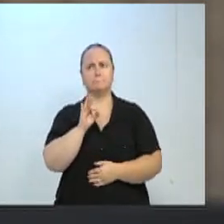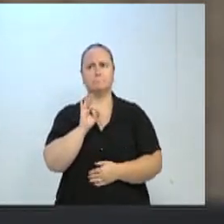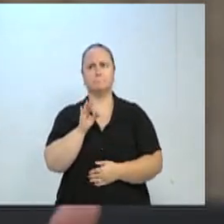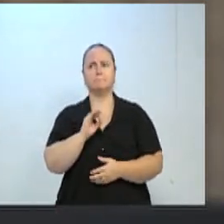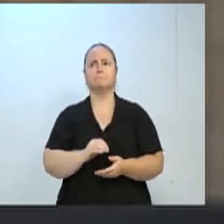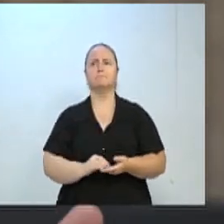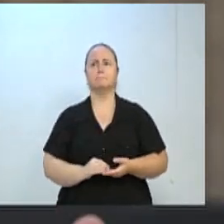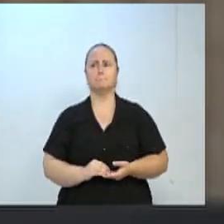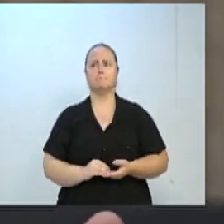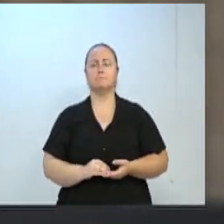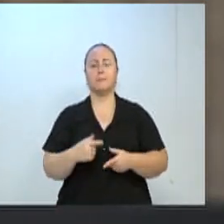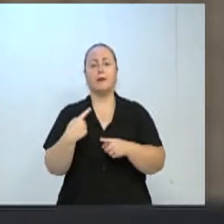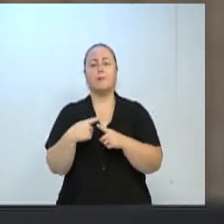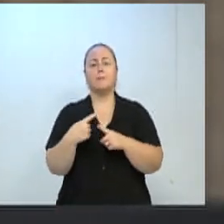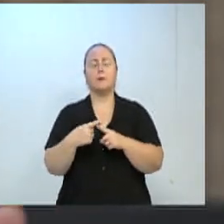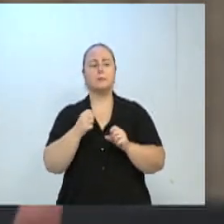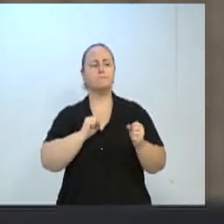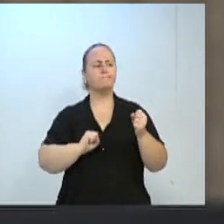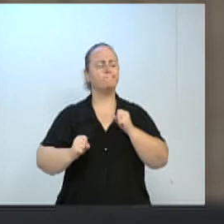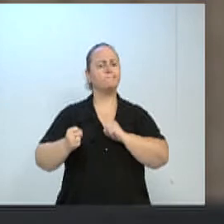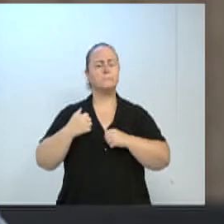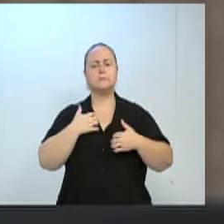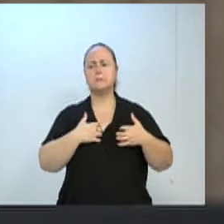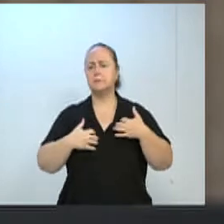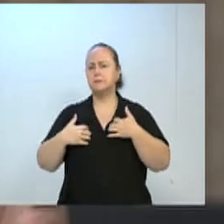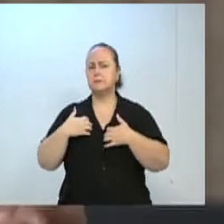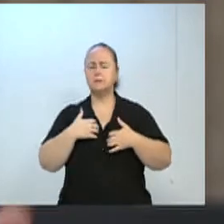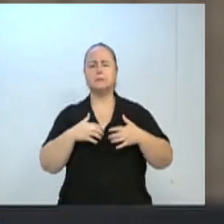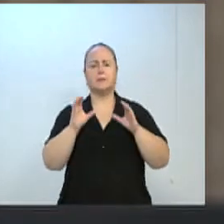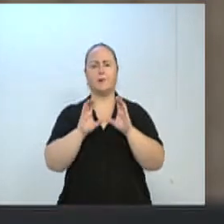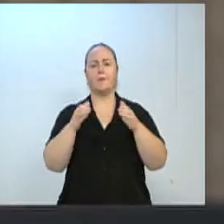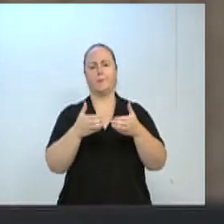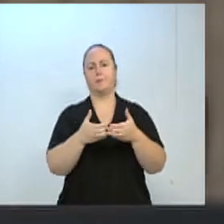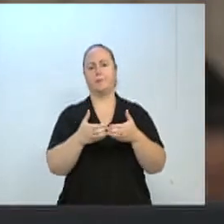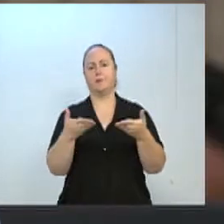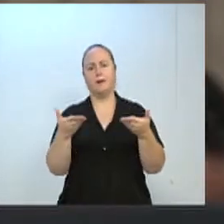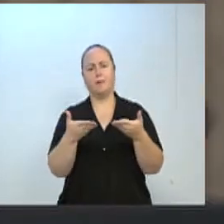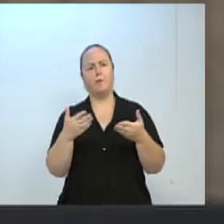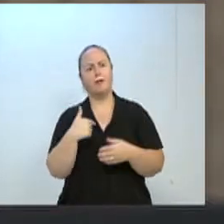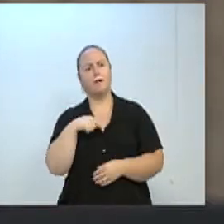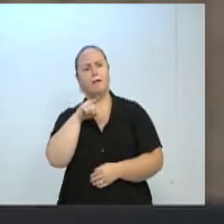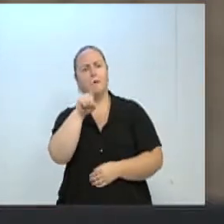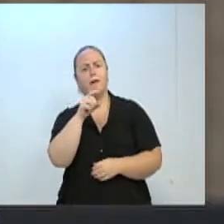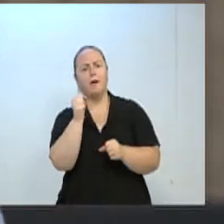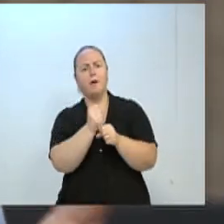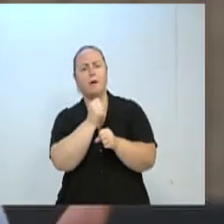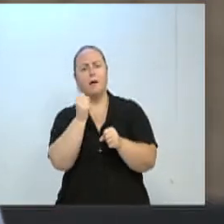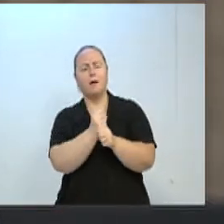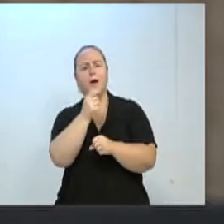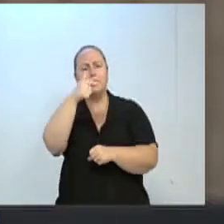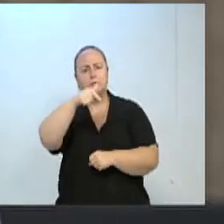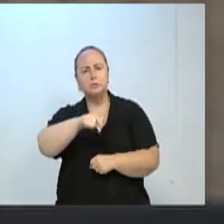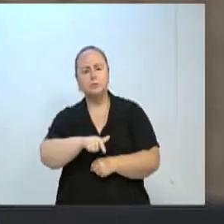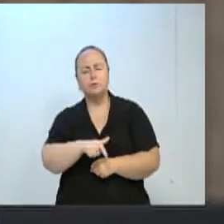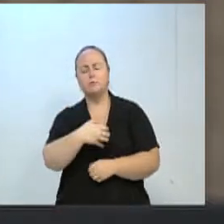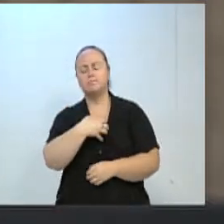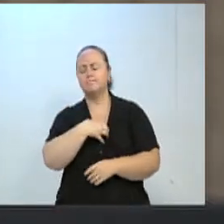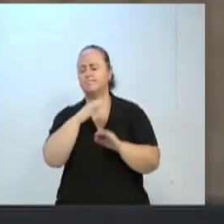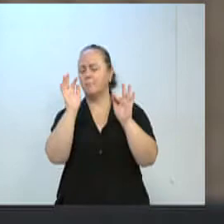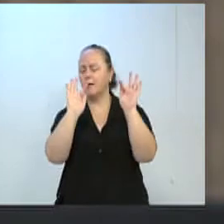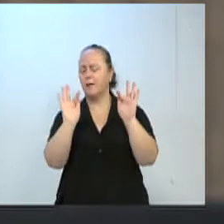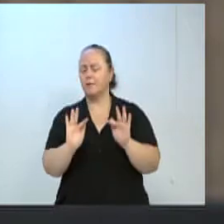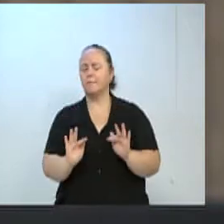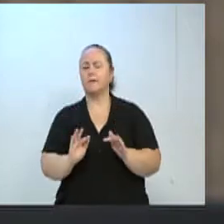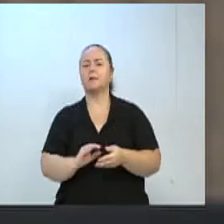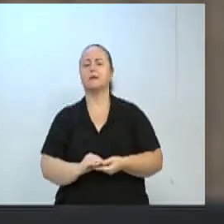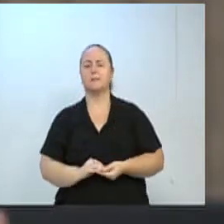que era angústia da comunidade de Blumenau. Então agora fico feliz trazendo aqui o reinício dessa obra